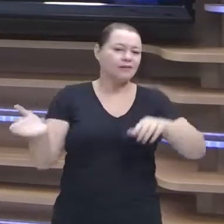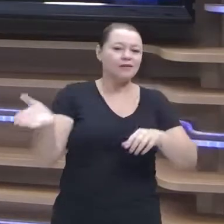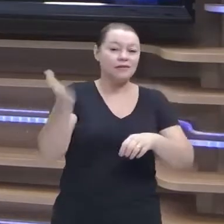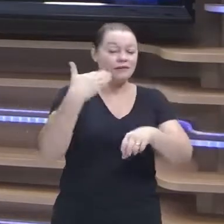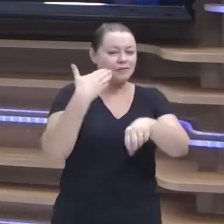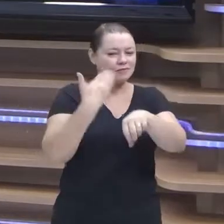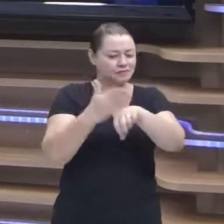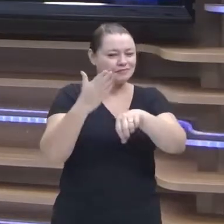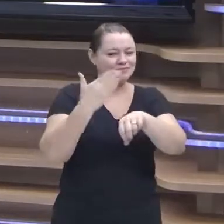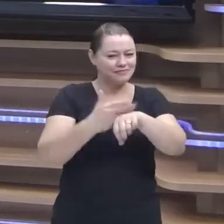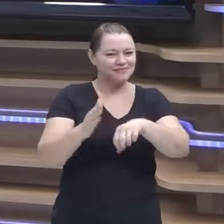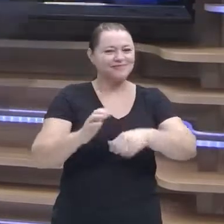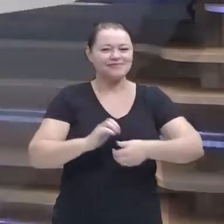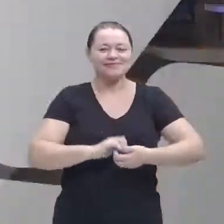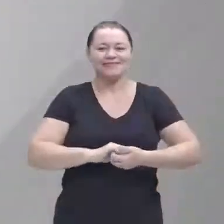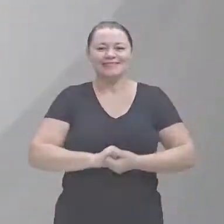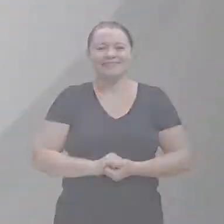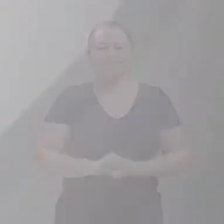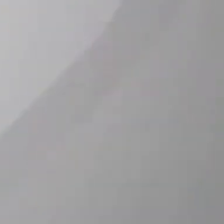Exercitando.